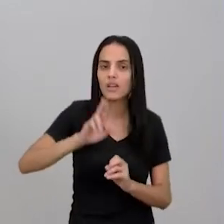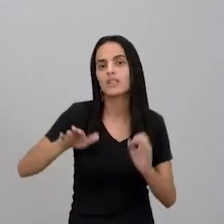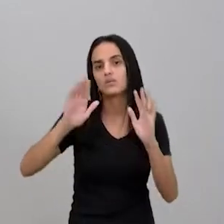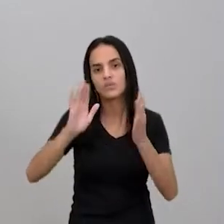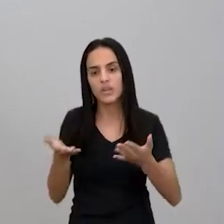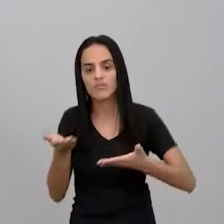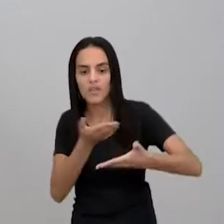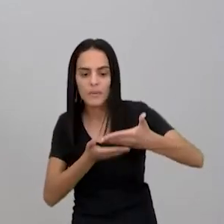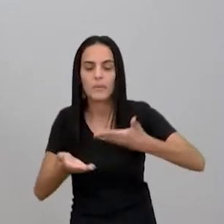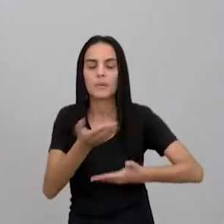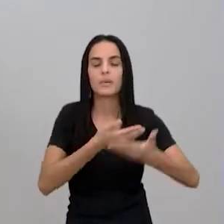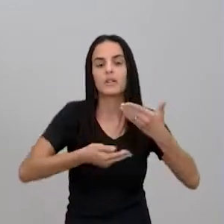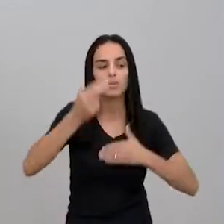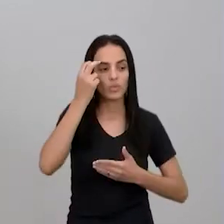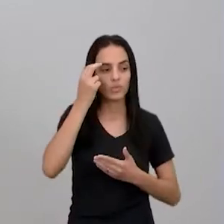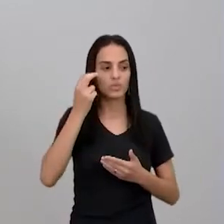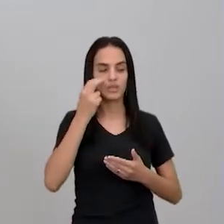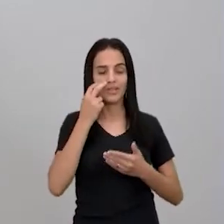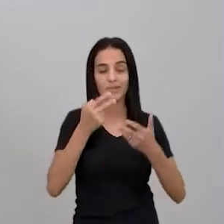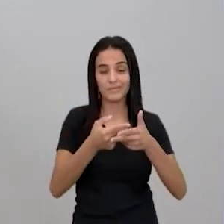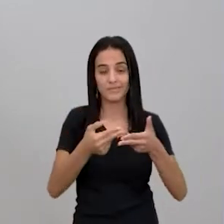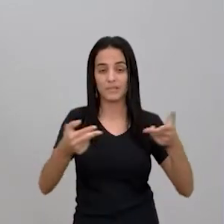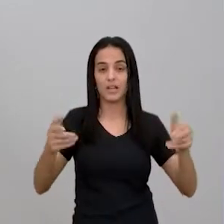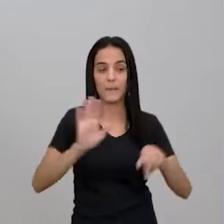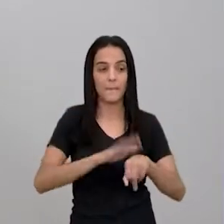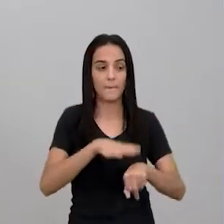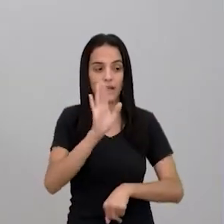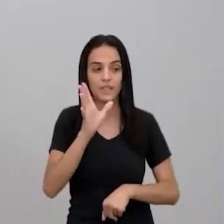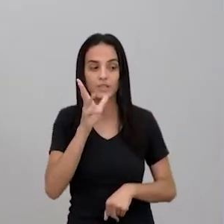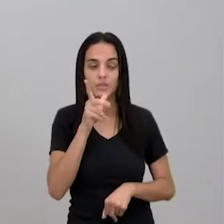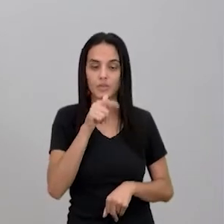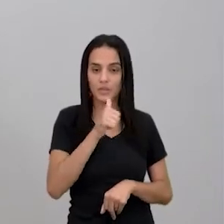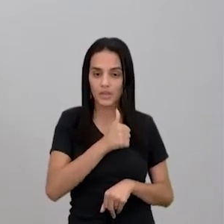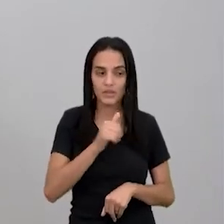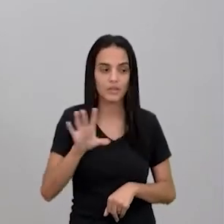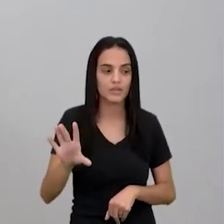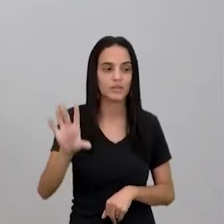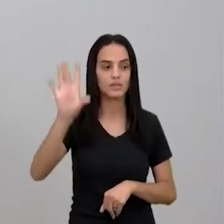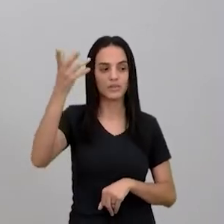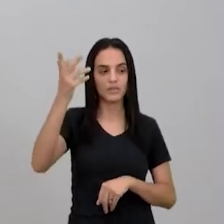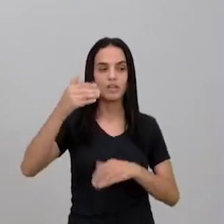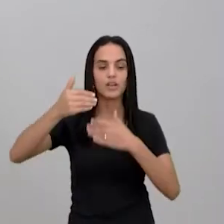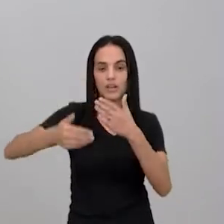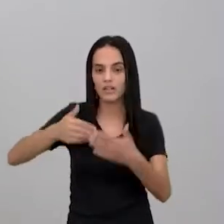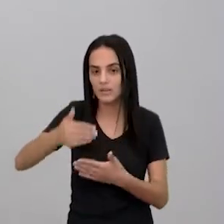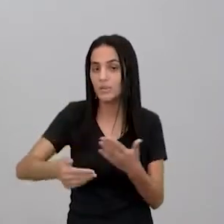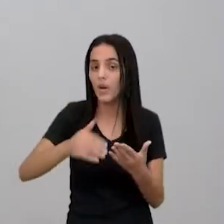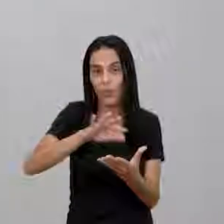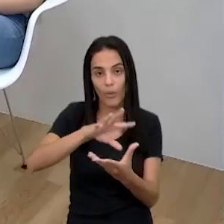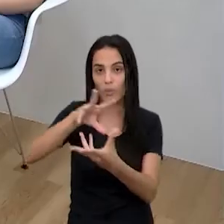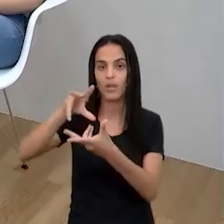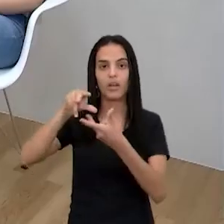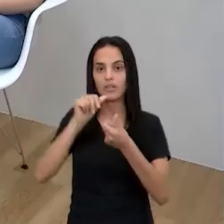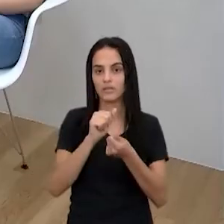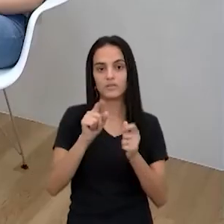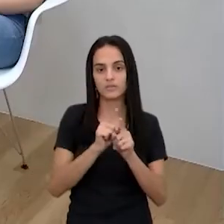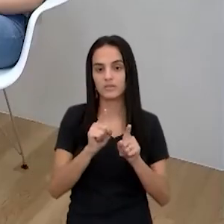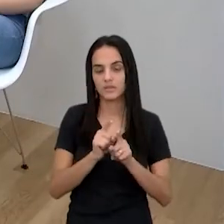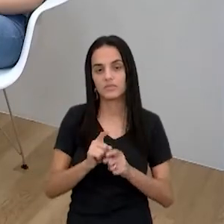se lembra de alguma tecnologia que você pense assim, nossa, essa foi a primeira a estar associada